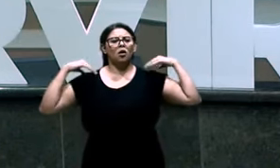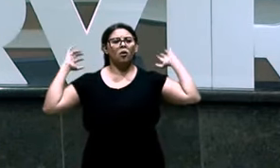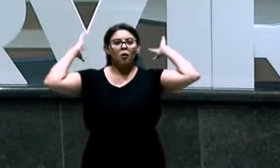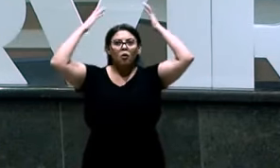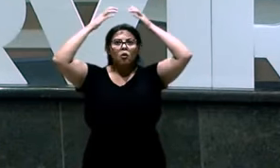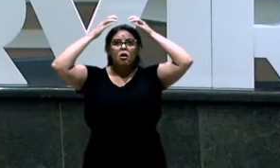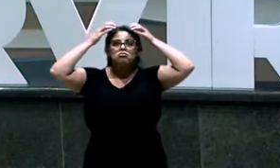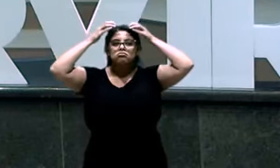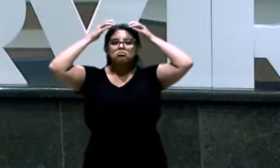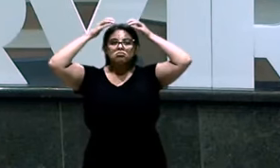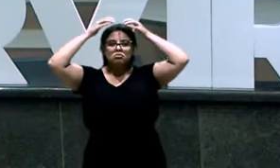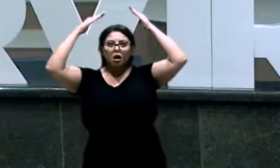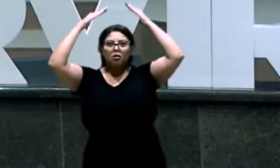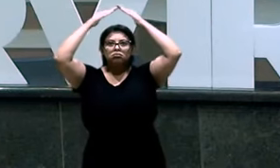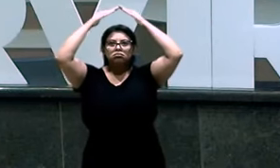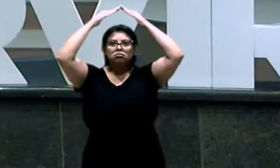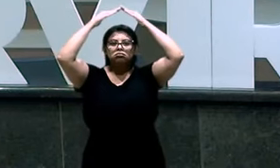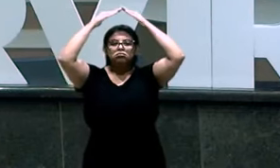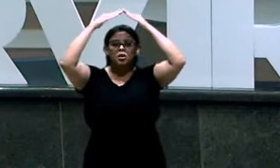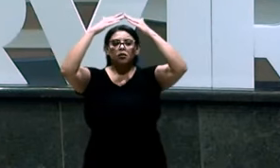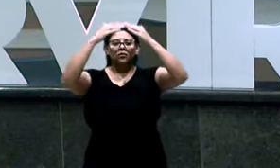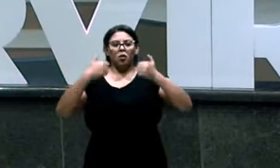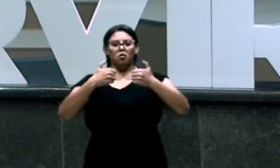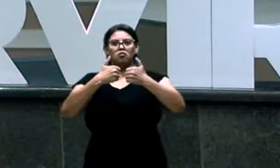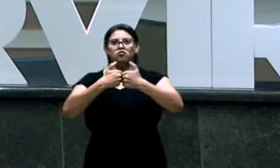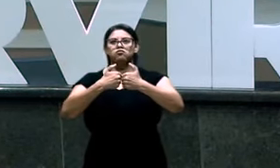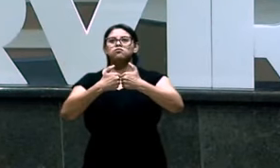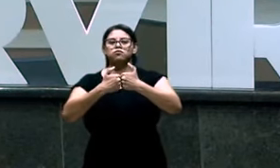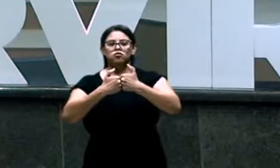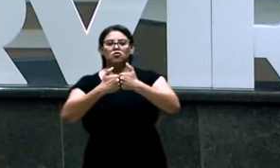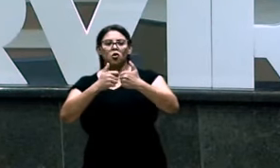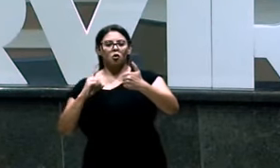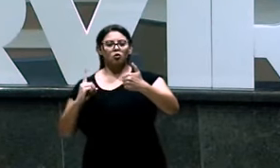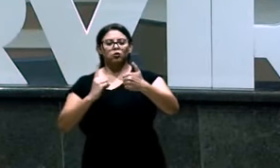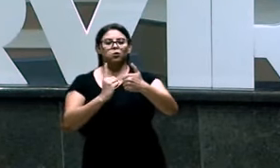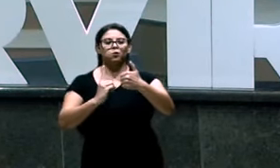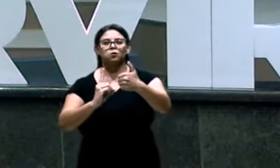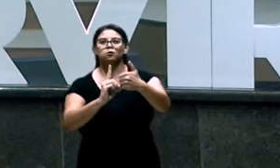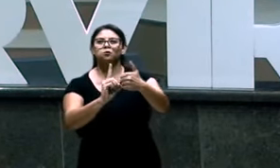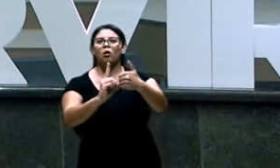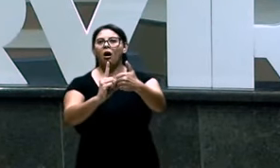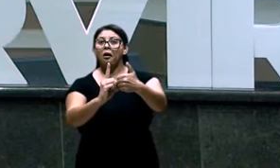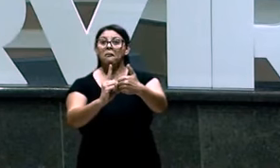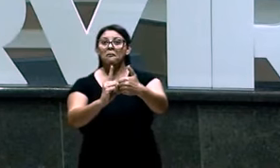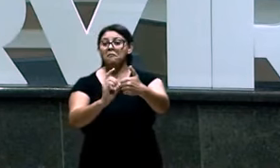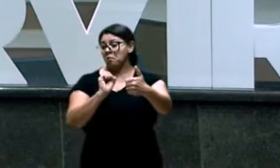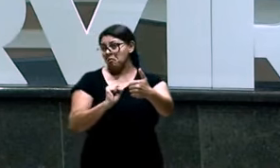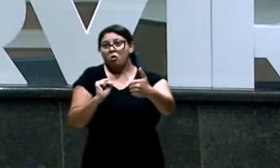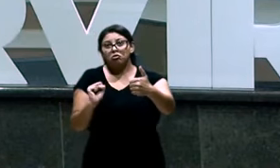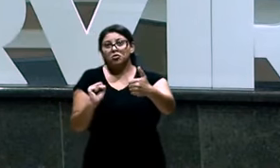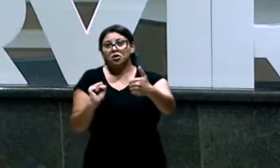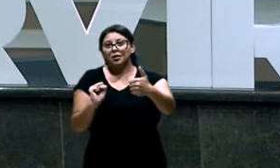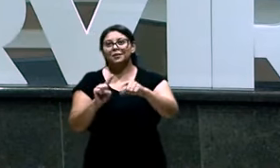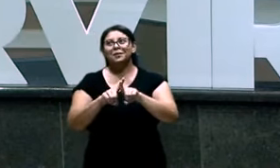entrar dentro do Santíssimo, essa é a veste que eu posso vestir. É, mas não é a que eu